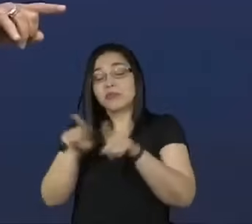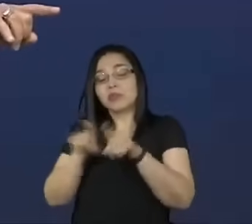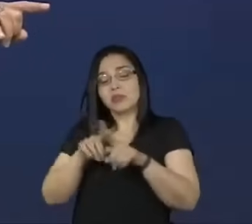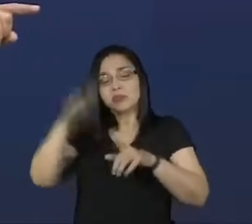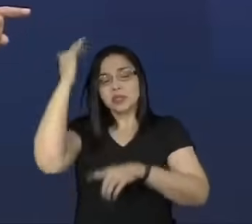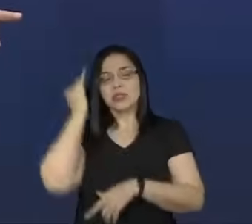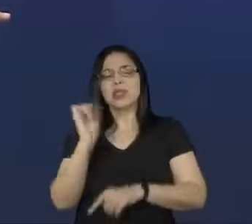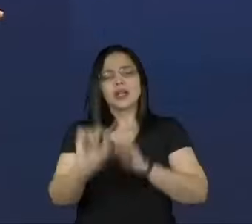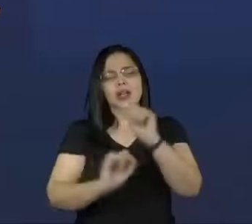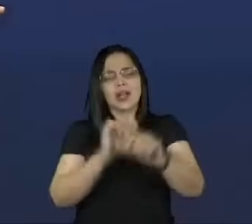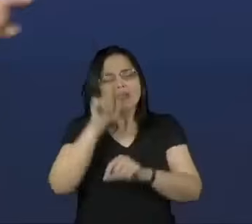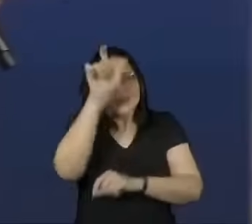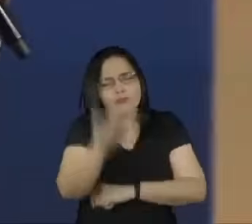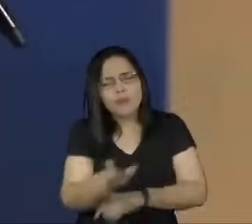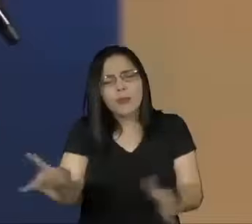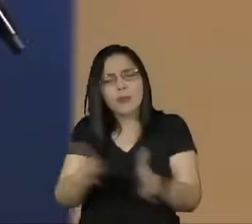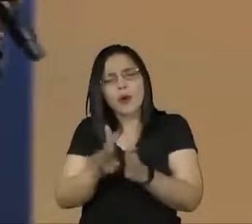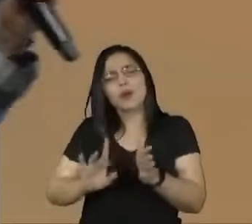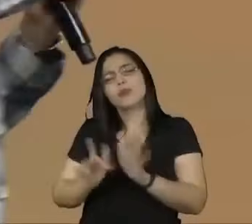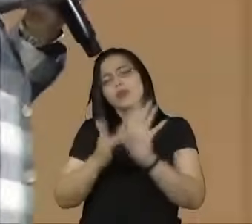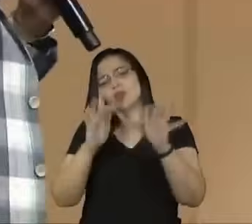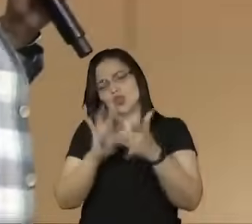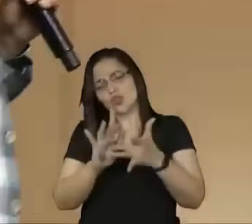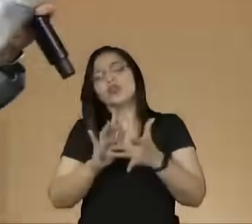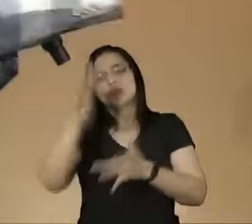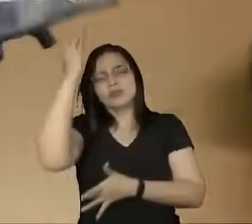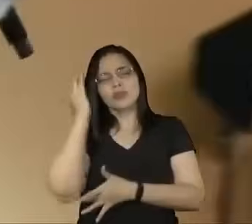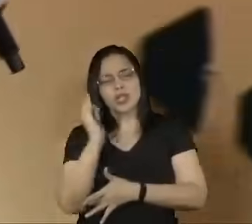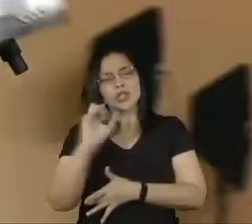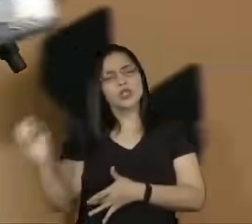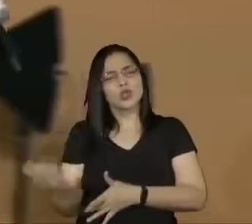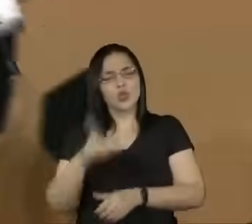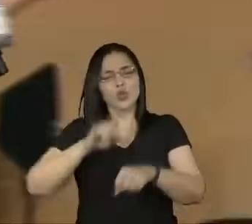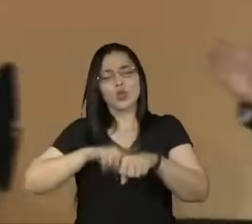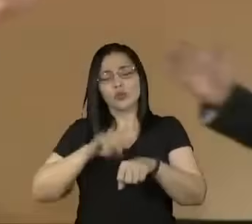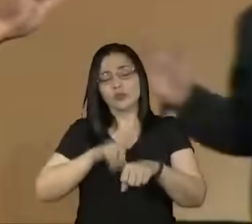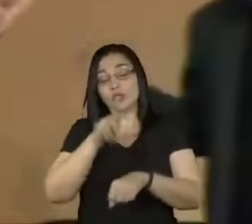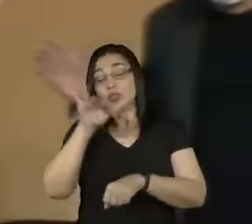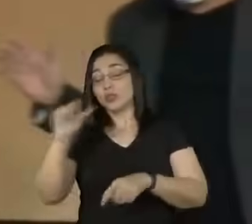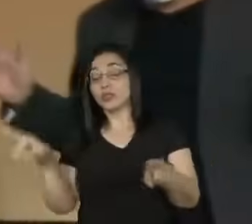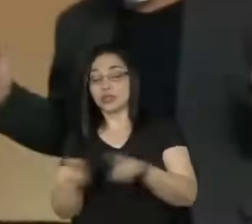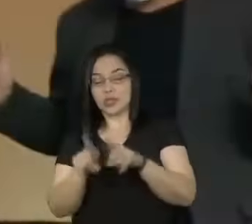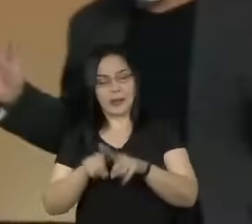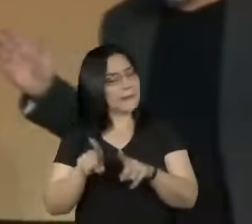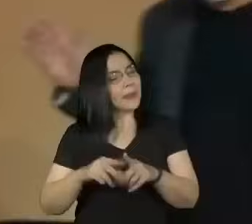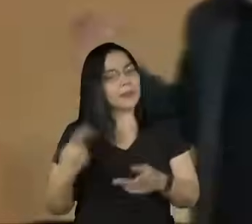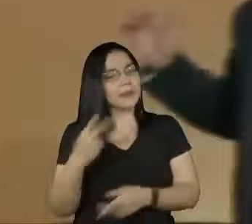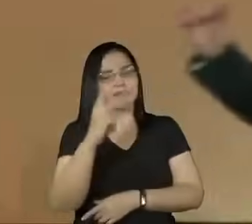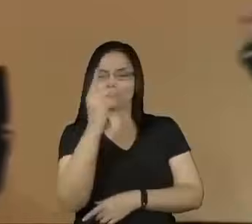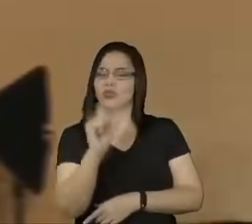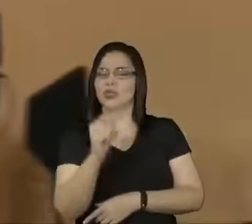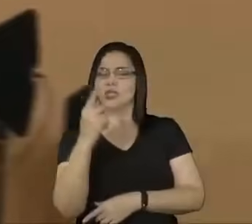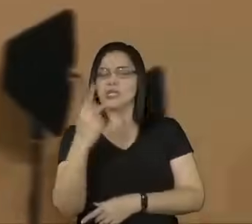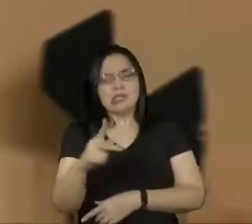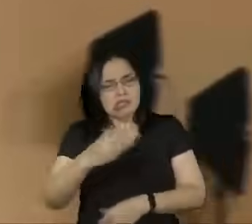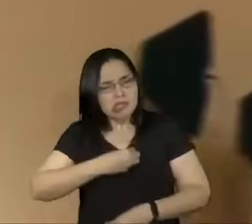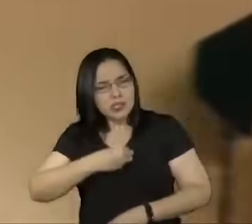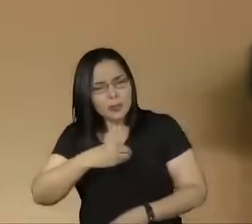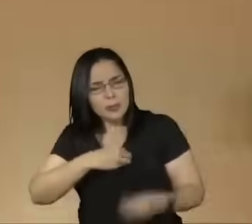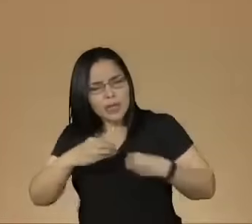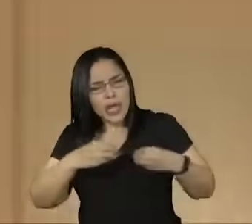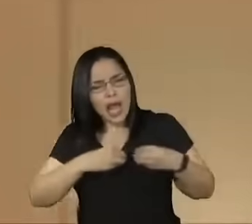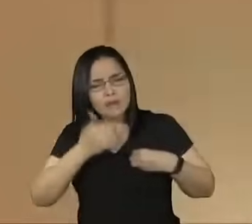a Jesus eu declaro um novo dia um novo tempo de Deus para você seus pecados são